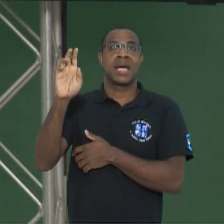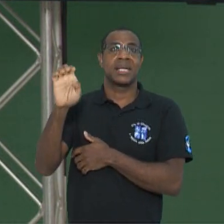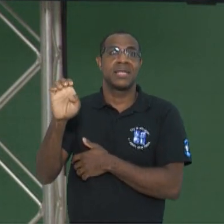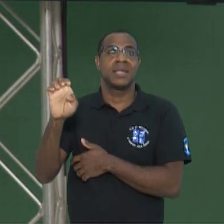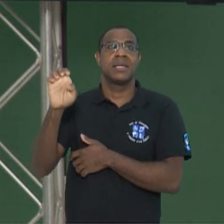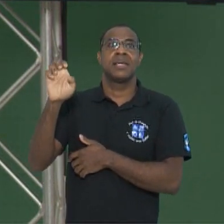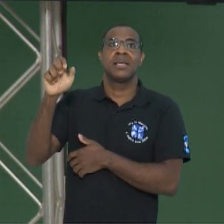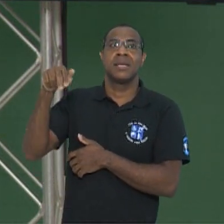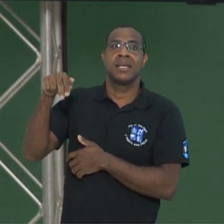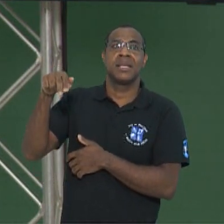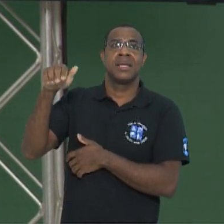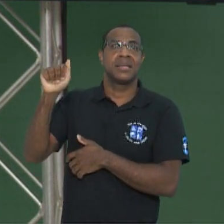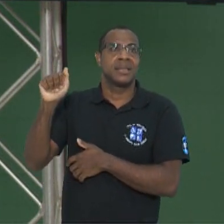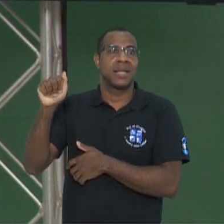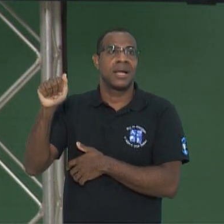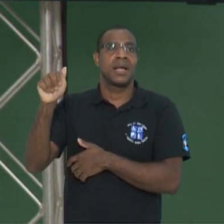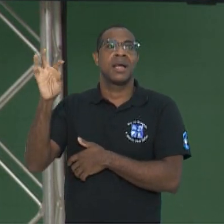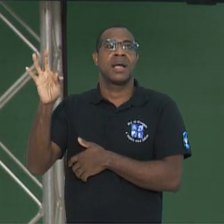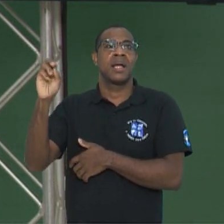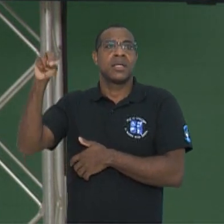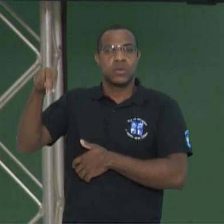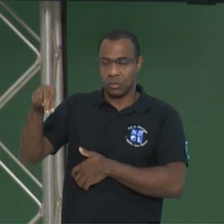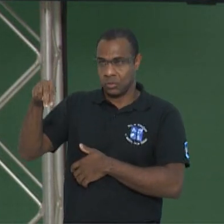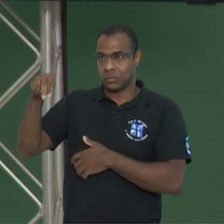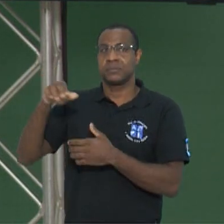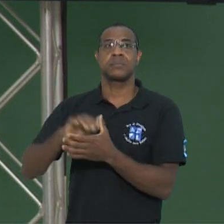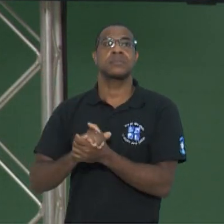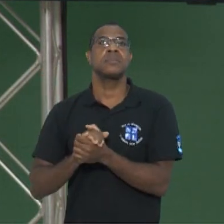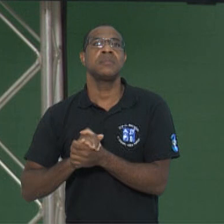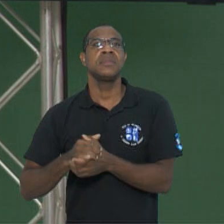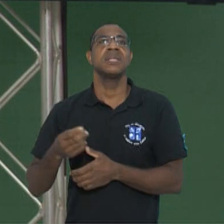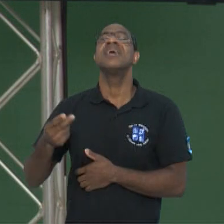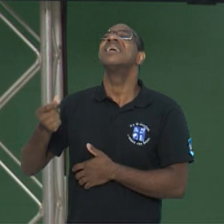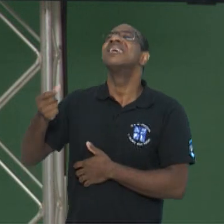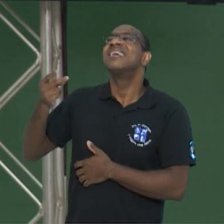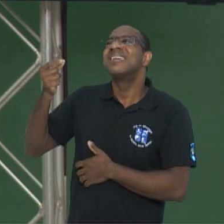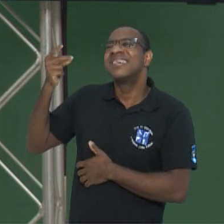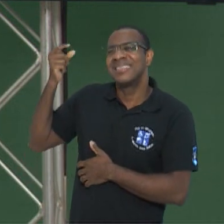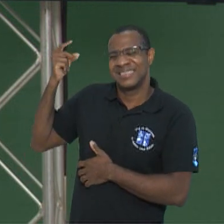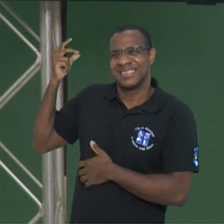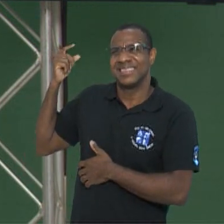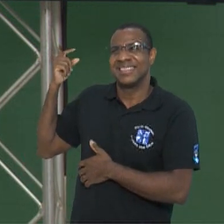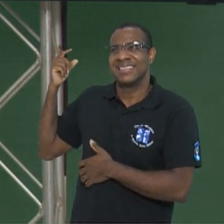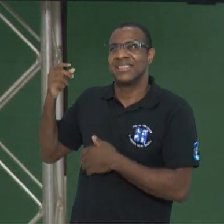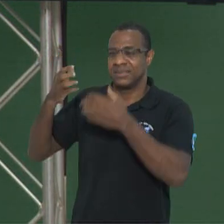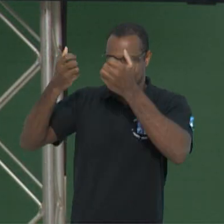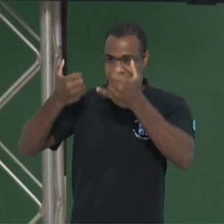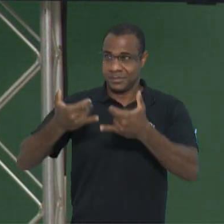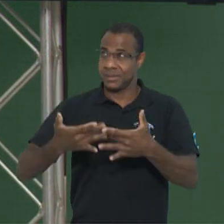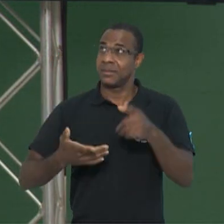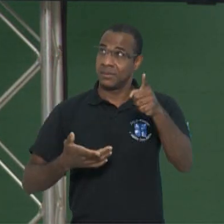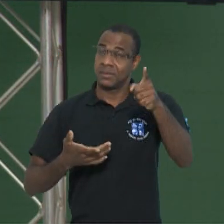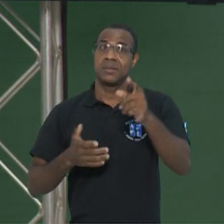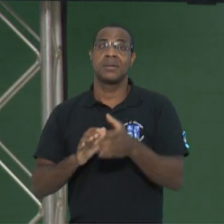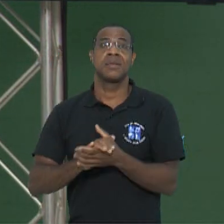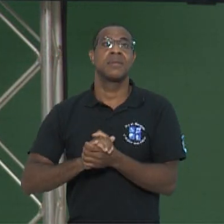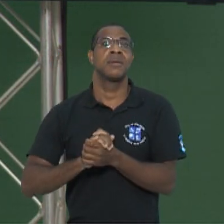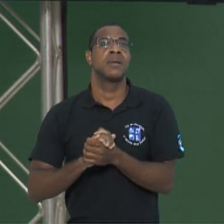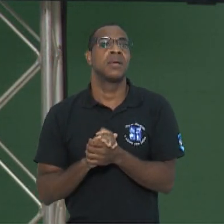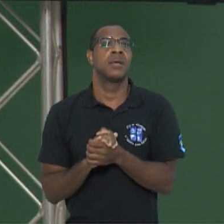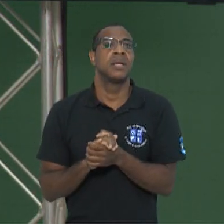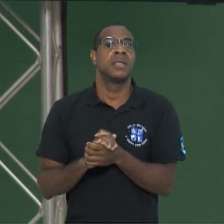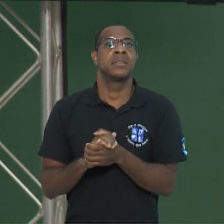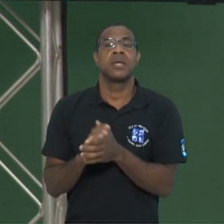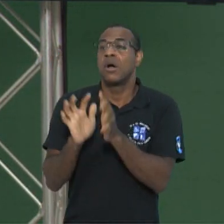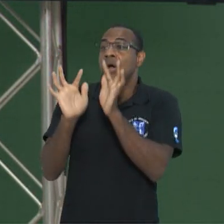de monoteísmo, mas os egípcios eram politeístas, é importante frisar isso. Fizemos ali, terminamos a aula